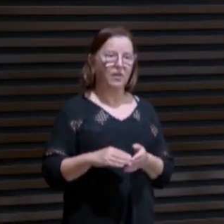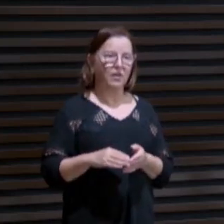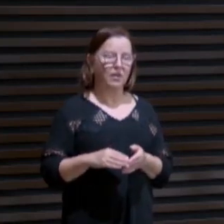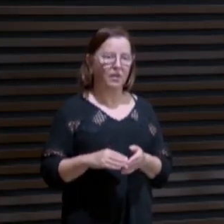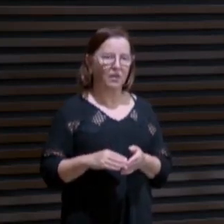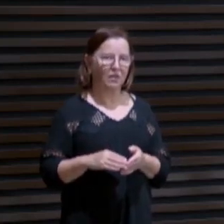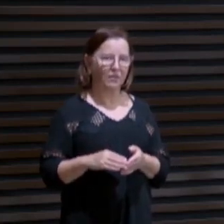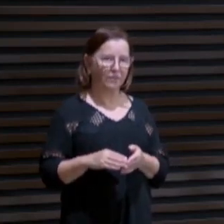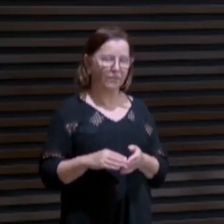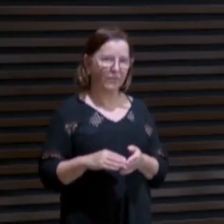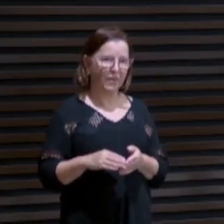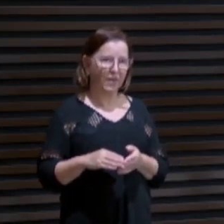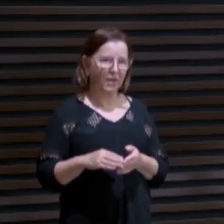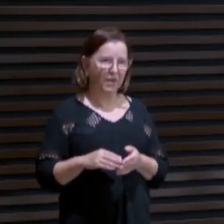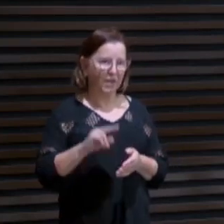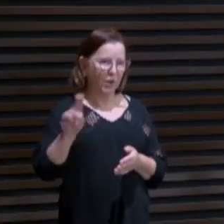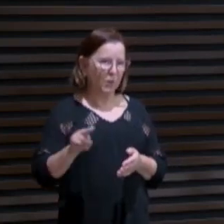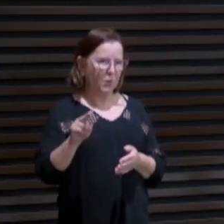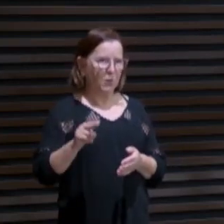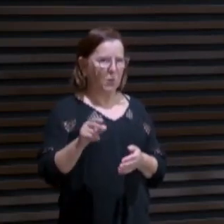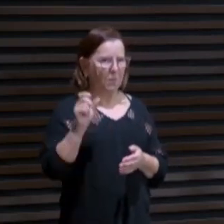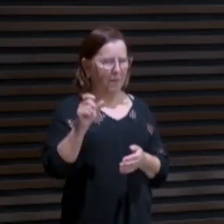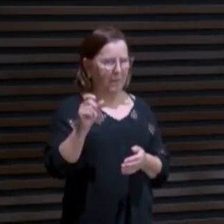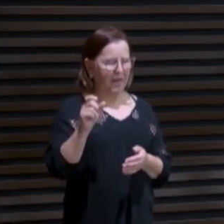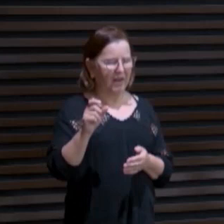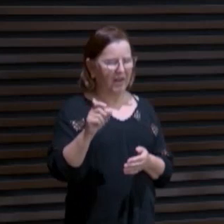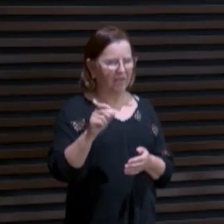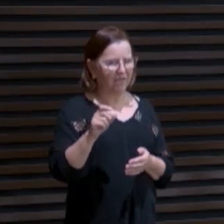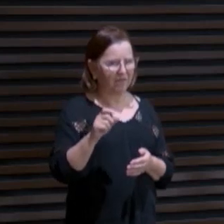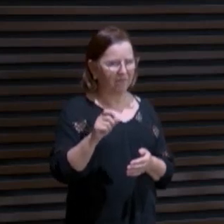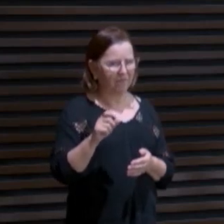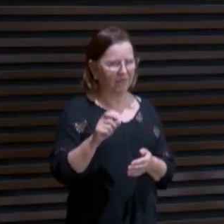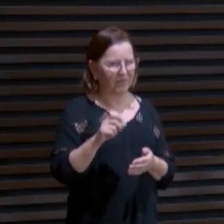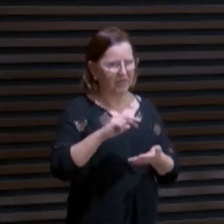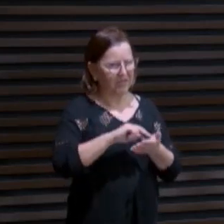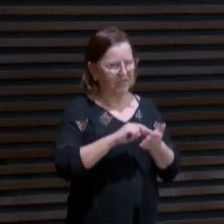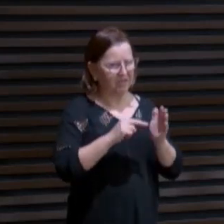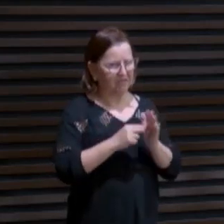palavra exousia, que significa: eu sou